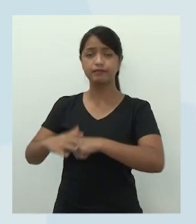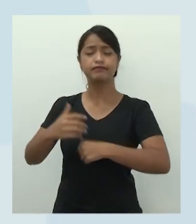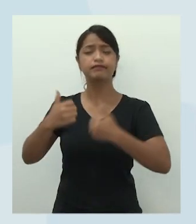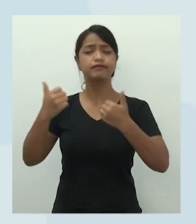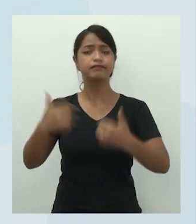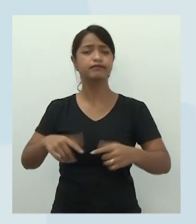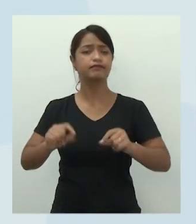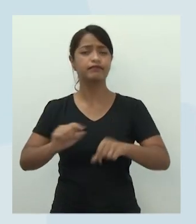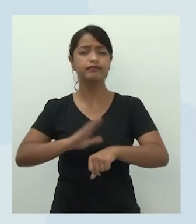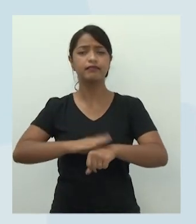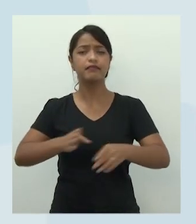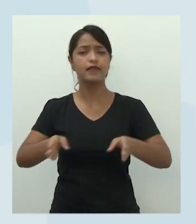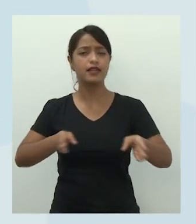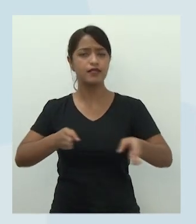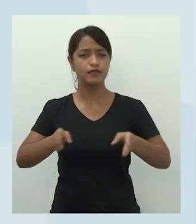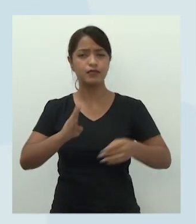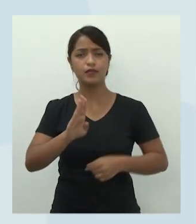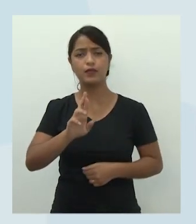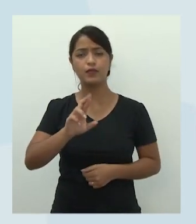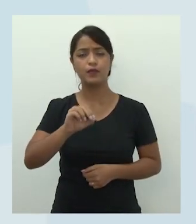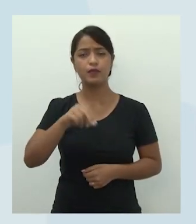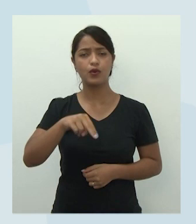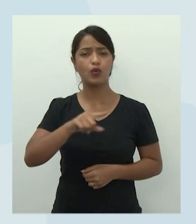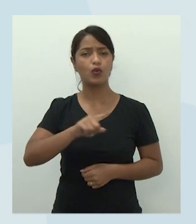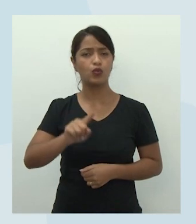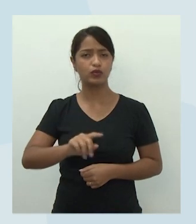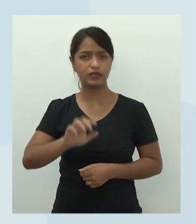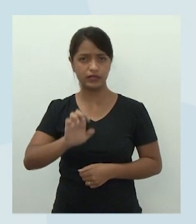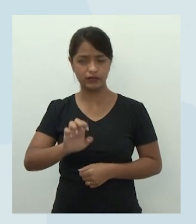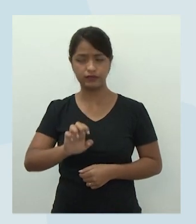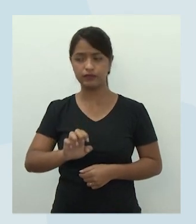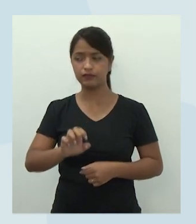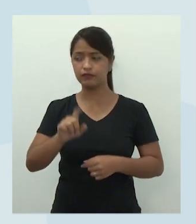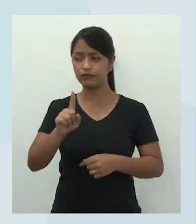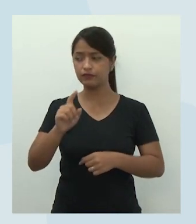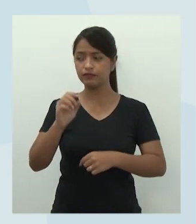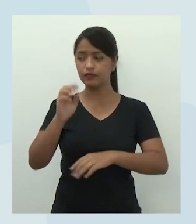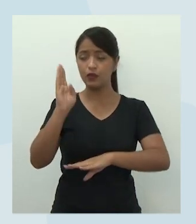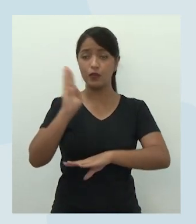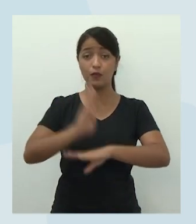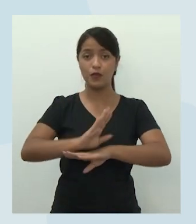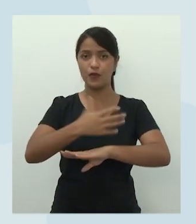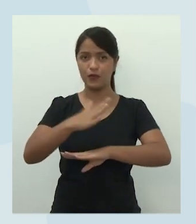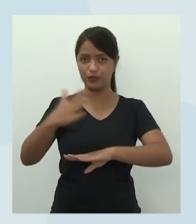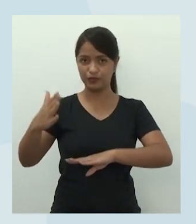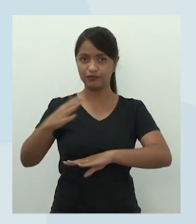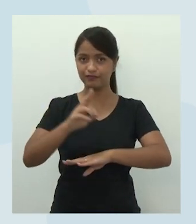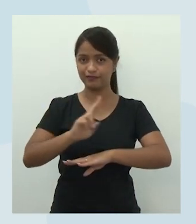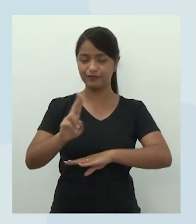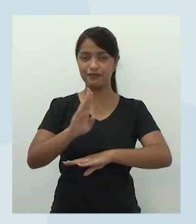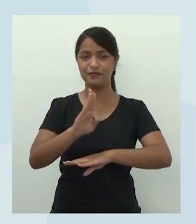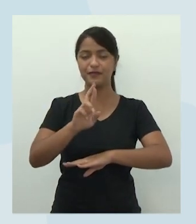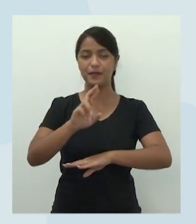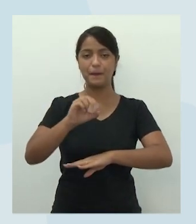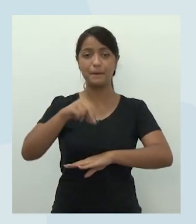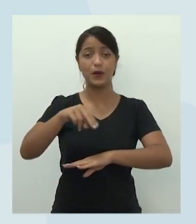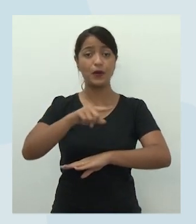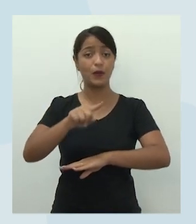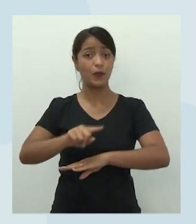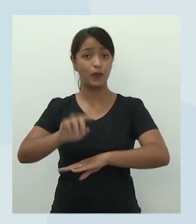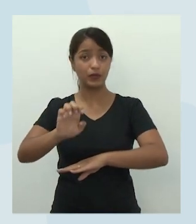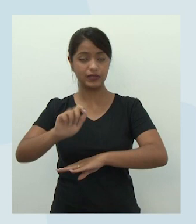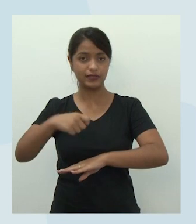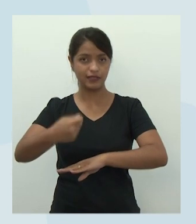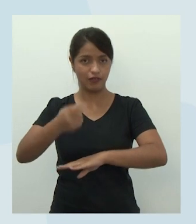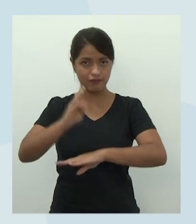né? Ela ocorreu nessa área aí, onde a gente chama de crescente fértil, é a área mais escura do mapa, onde tem um marrom mais